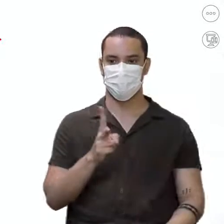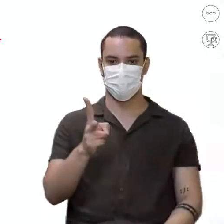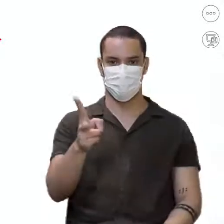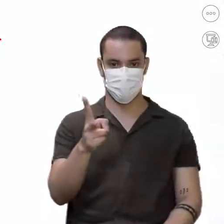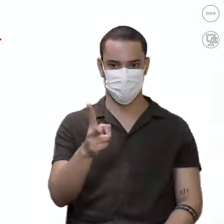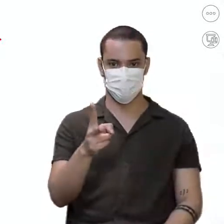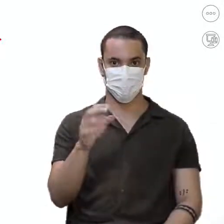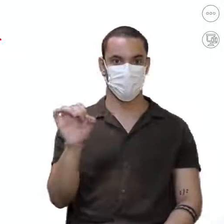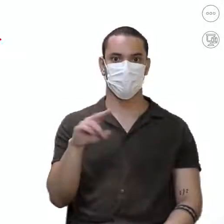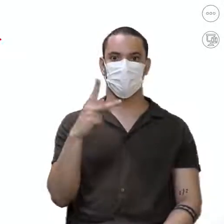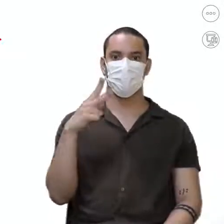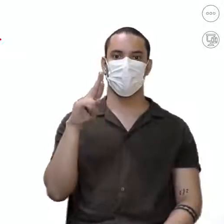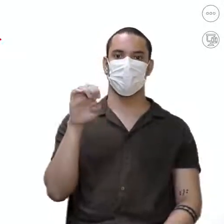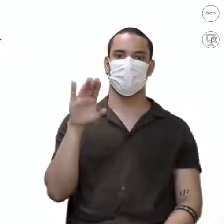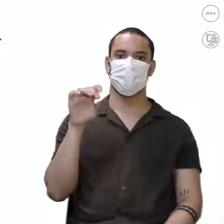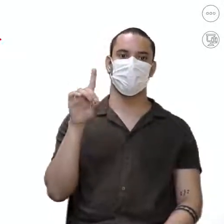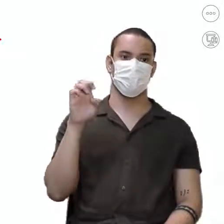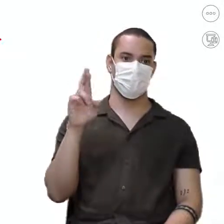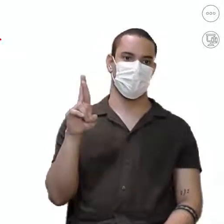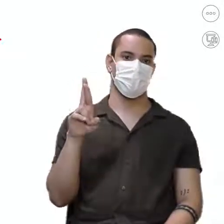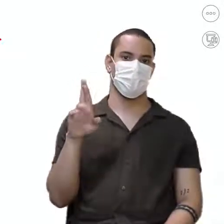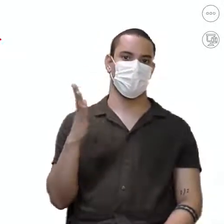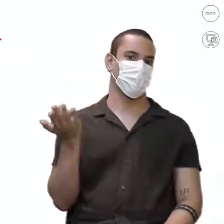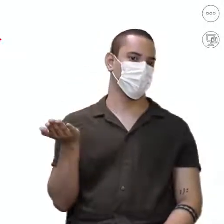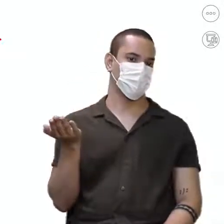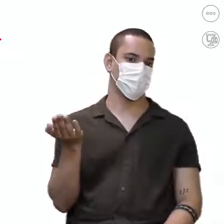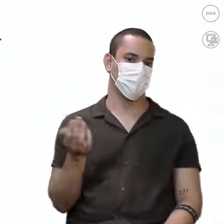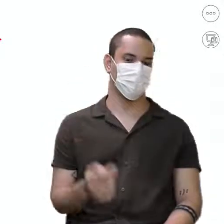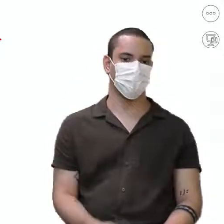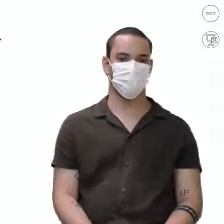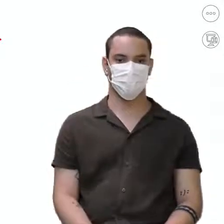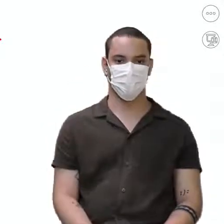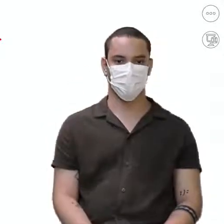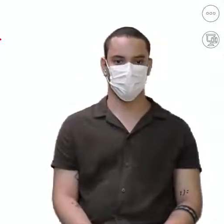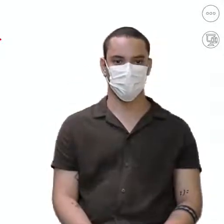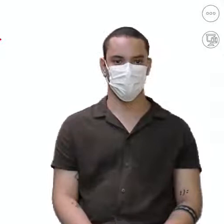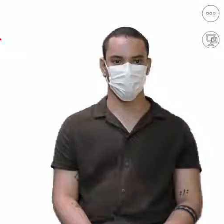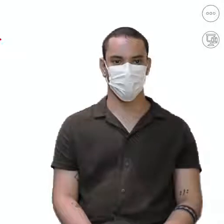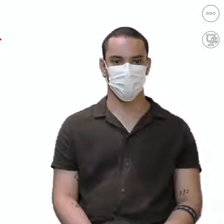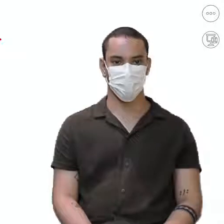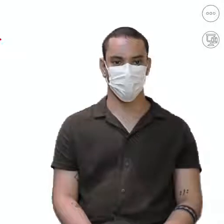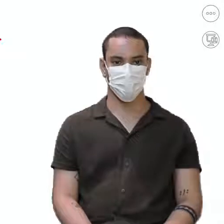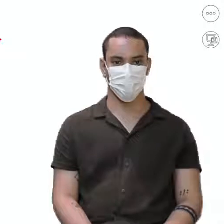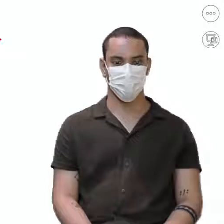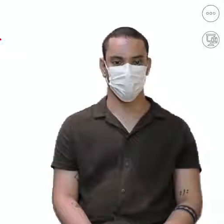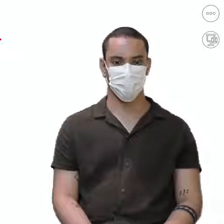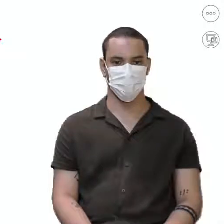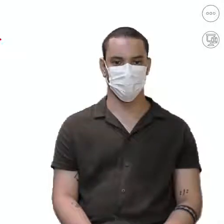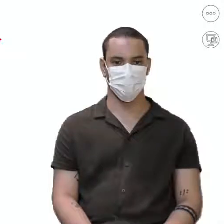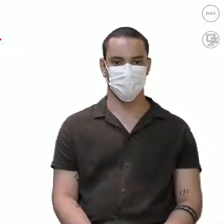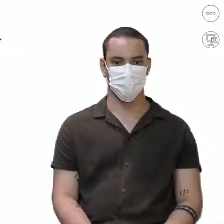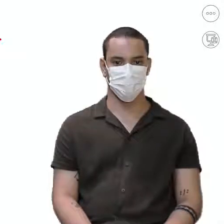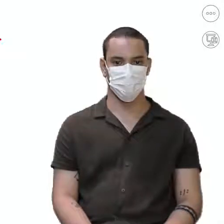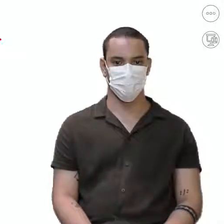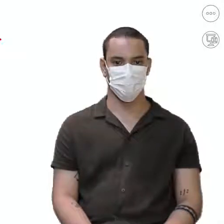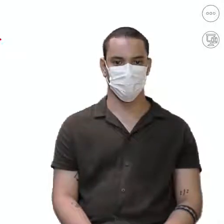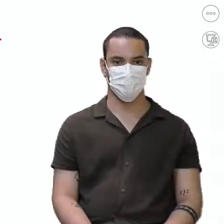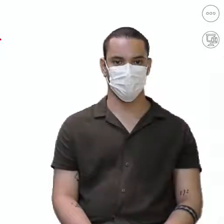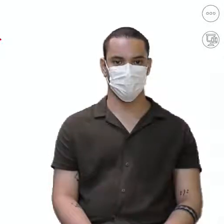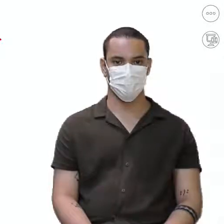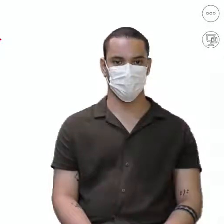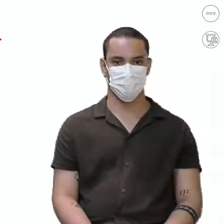em frente ou preceder? Proceder, né? Eles devem seguir em frente. Moving on, move on. Então,